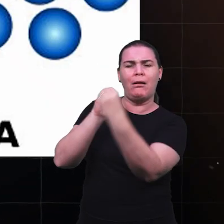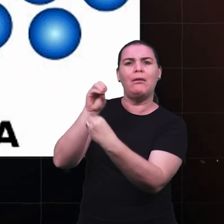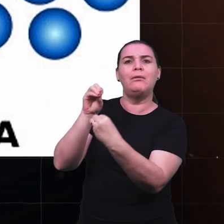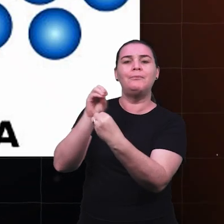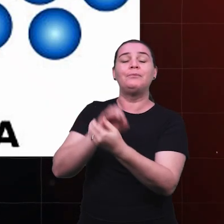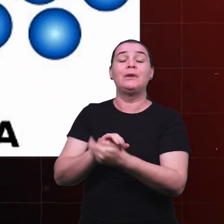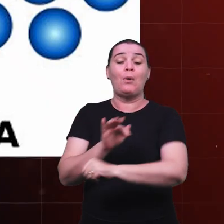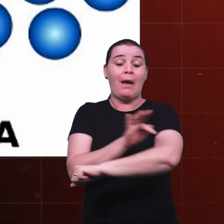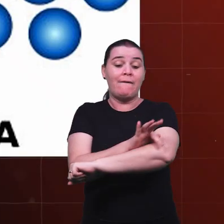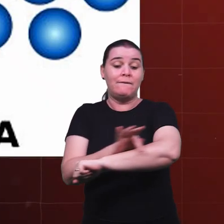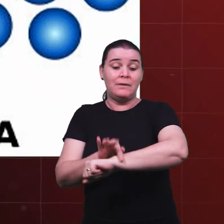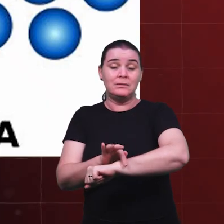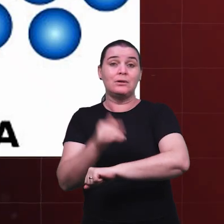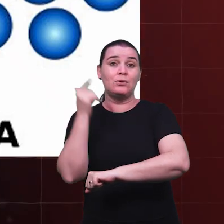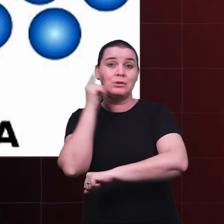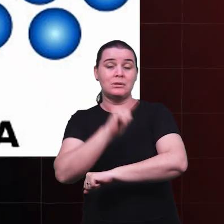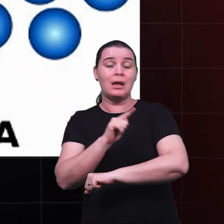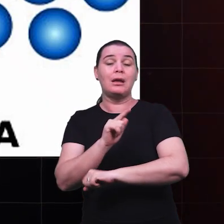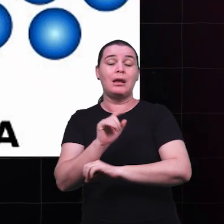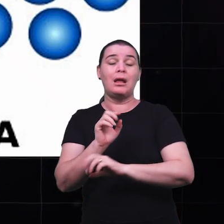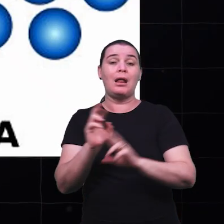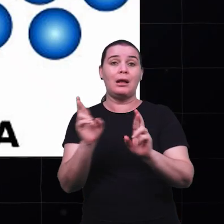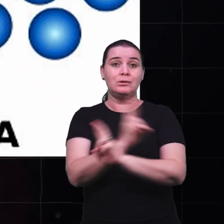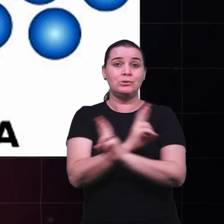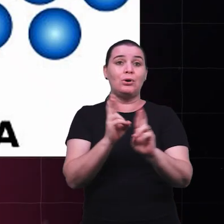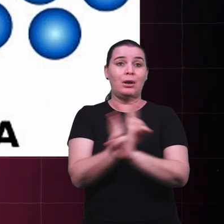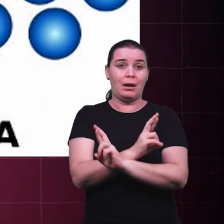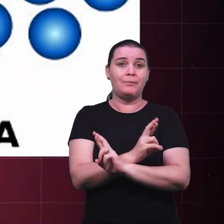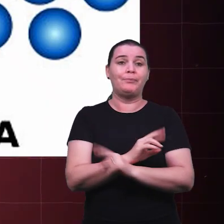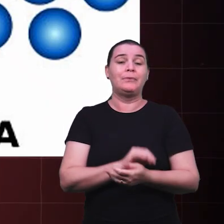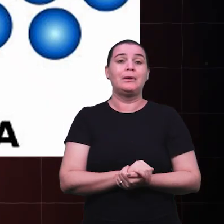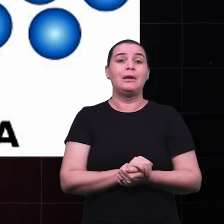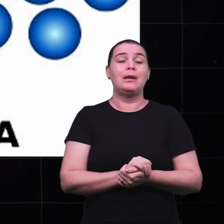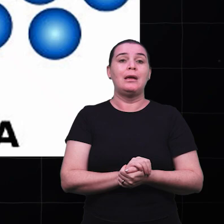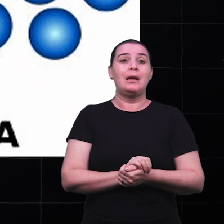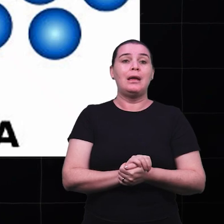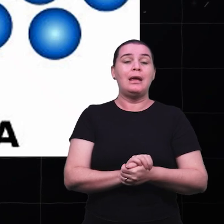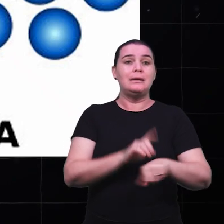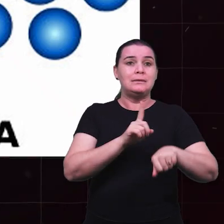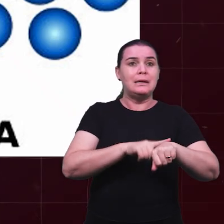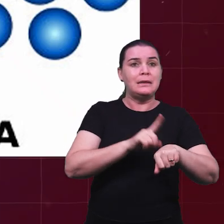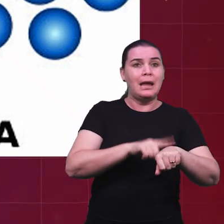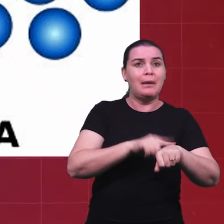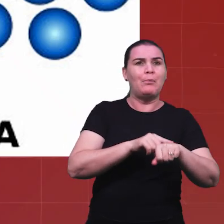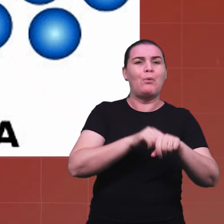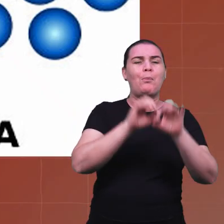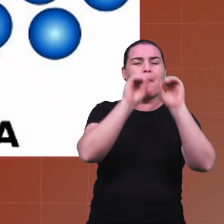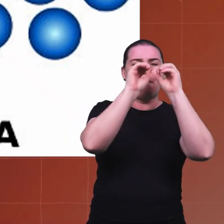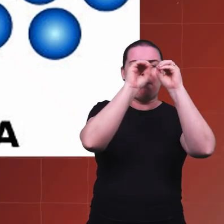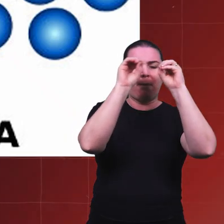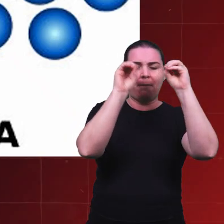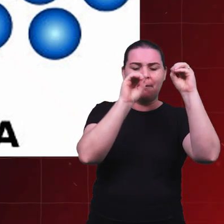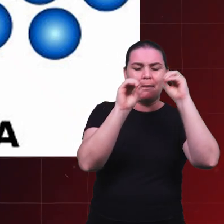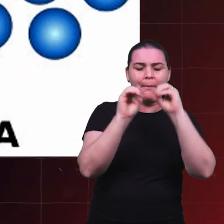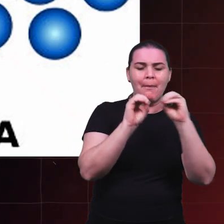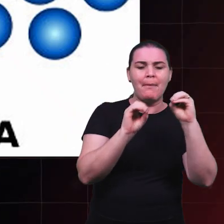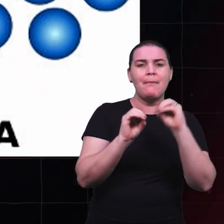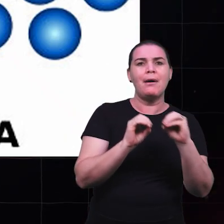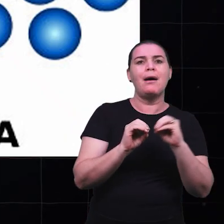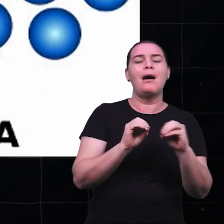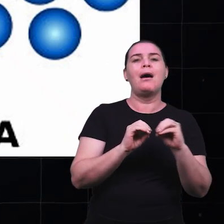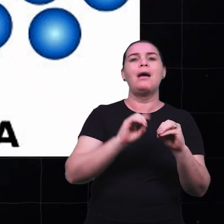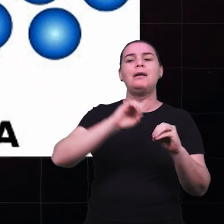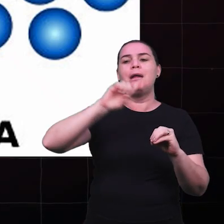o tempo dessa forma, que ela sabe que essa entropia baixa vai caminhar para uma entropia alta e vai começar a